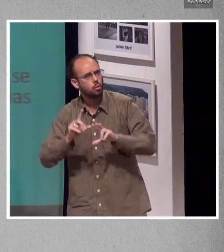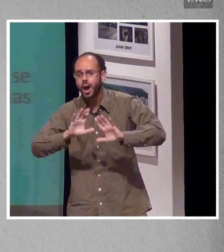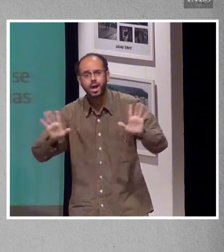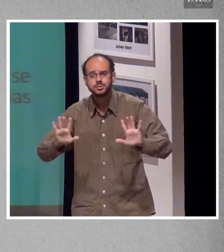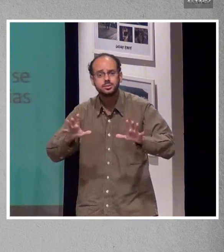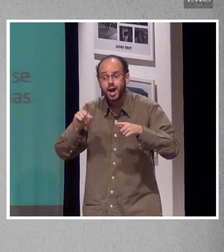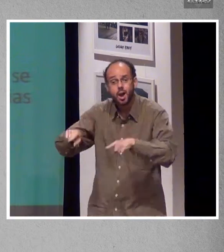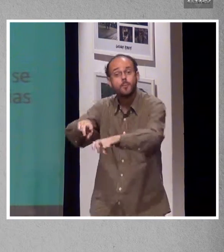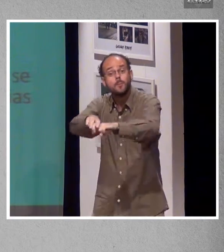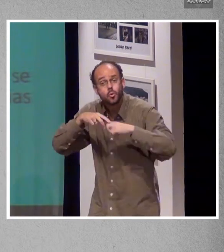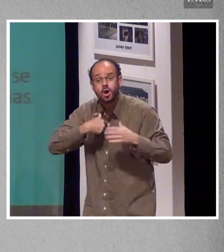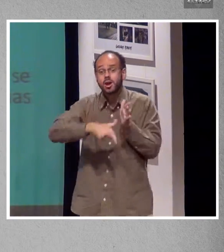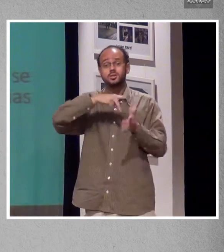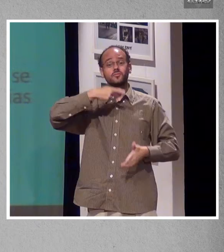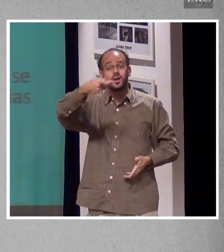como?